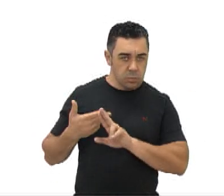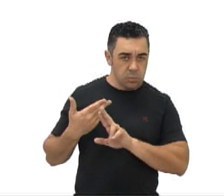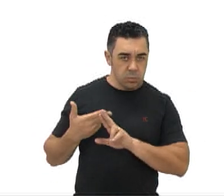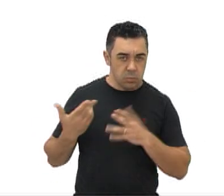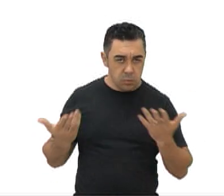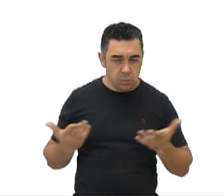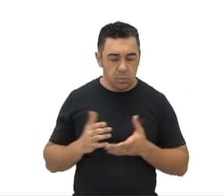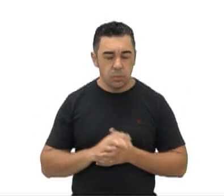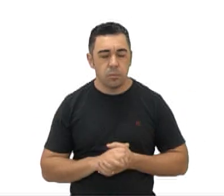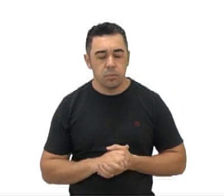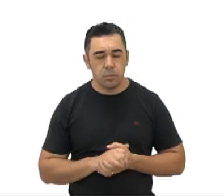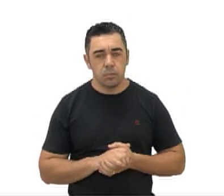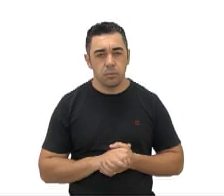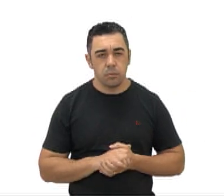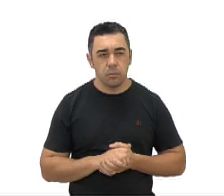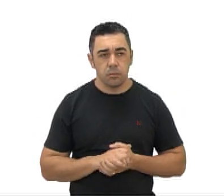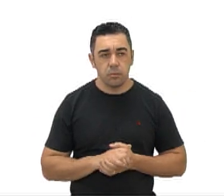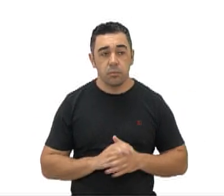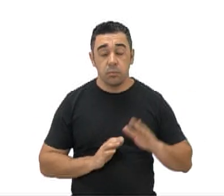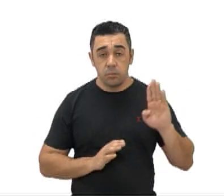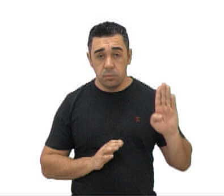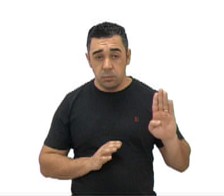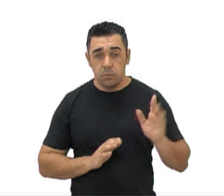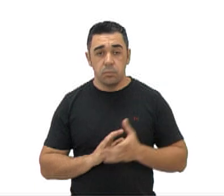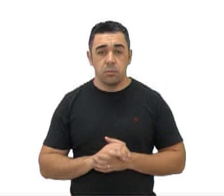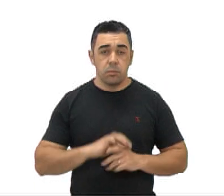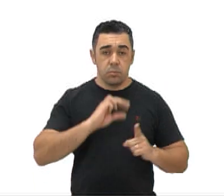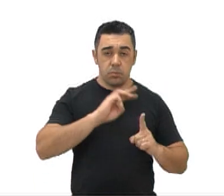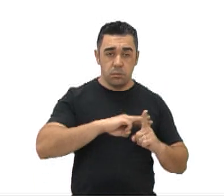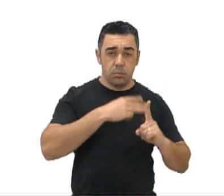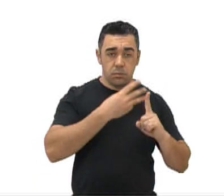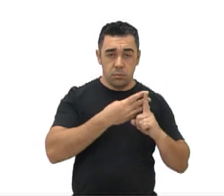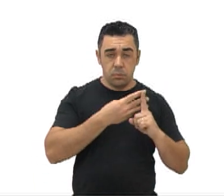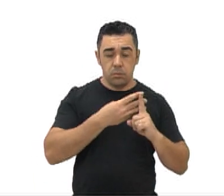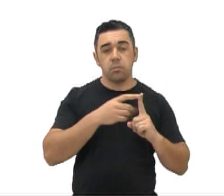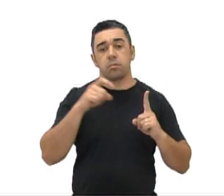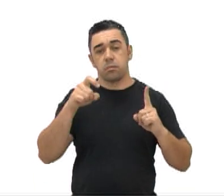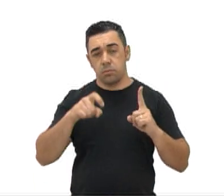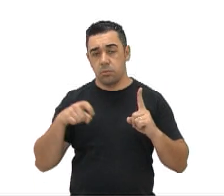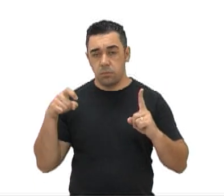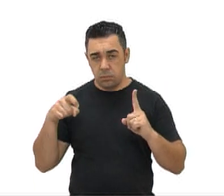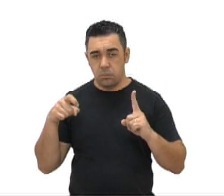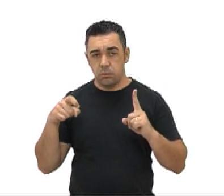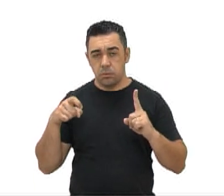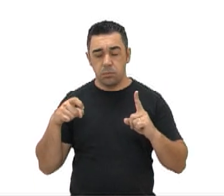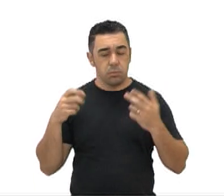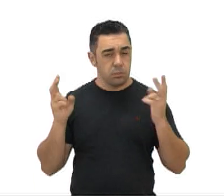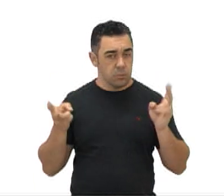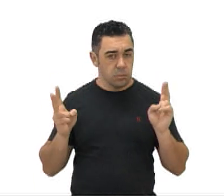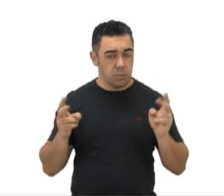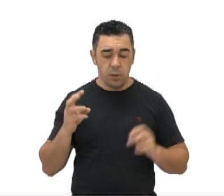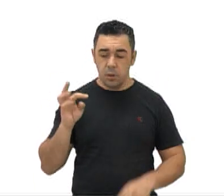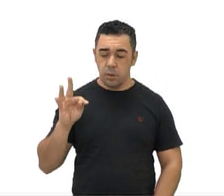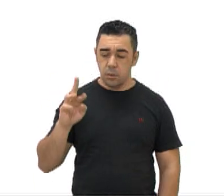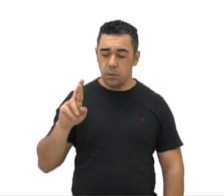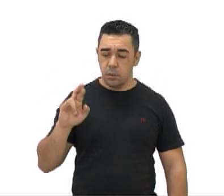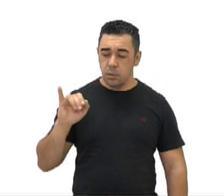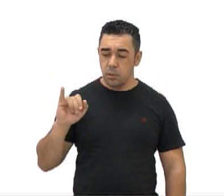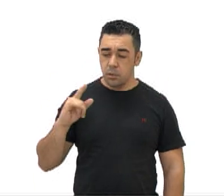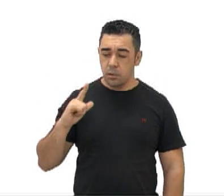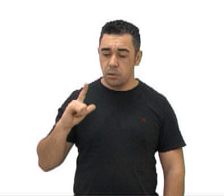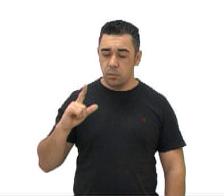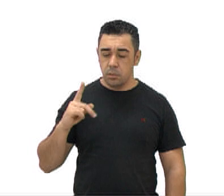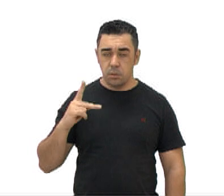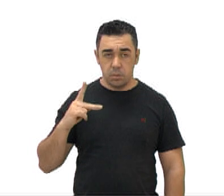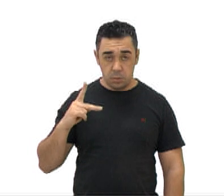representado por x. Na letra B, o triplo de um número. A mesma situação. Triplo remete ao